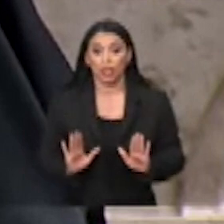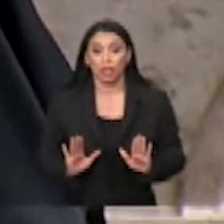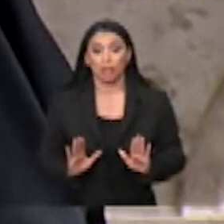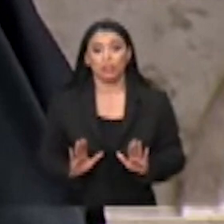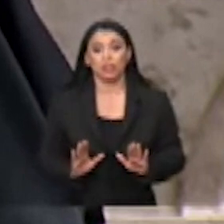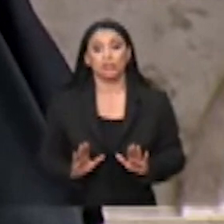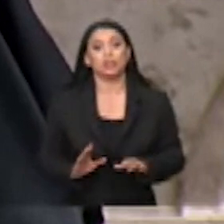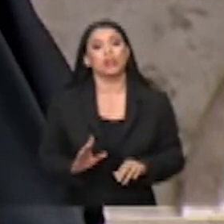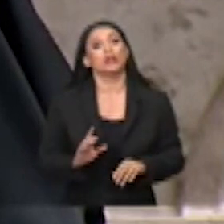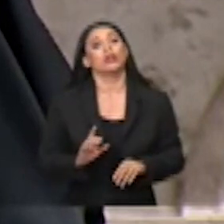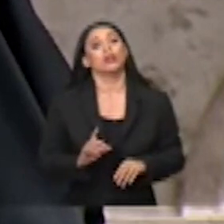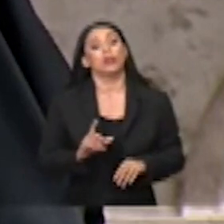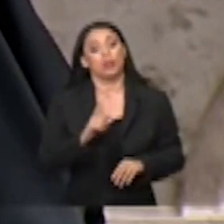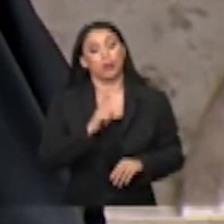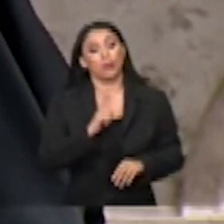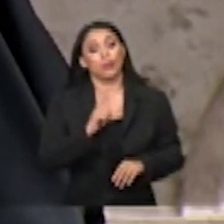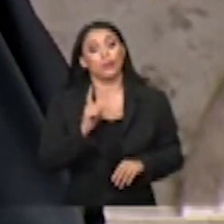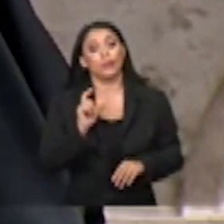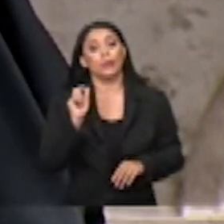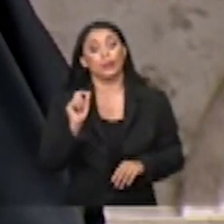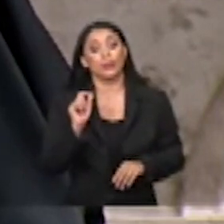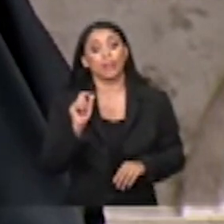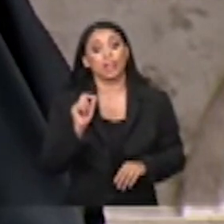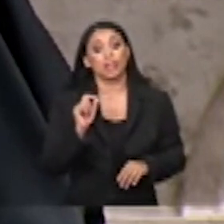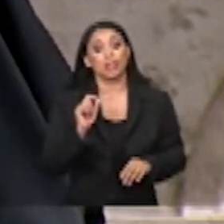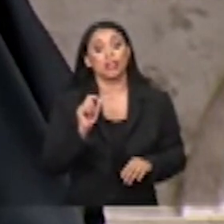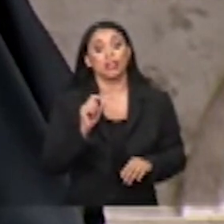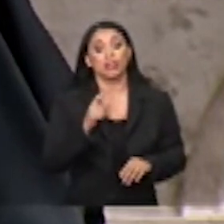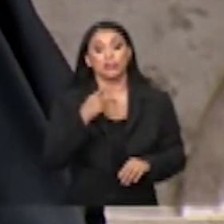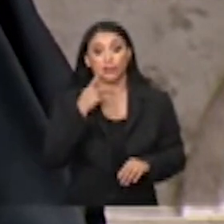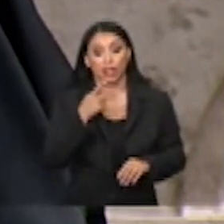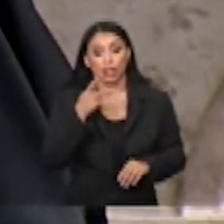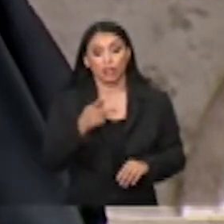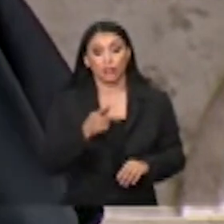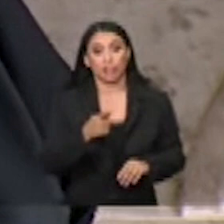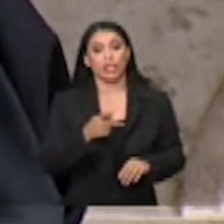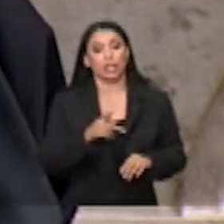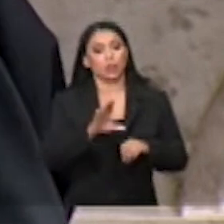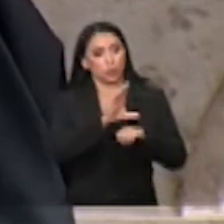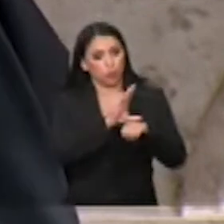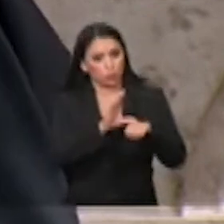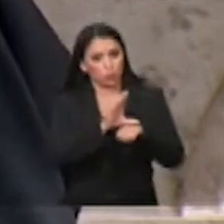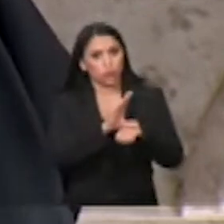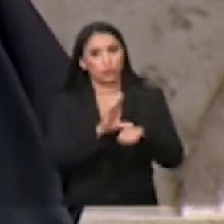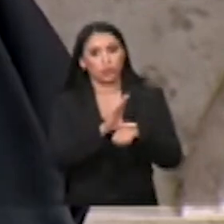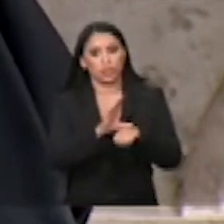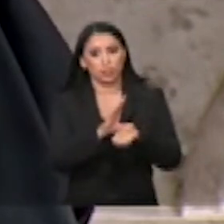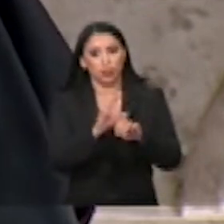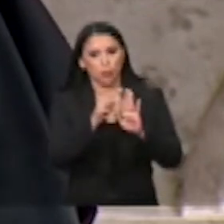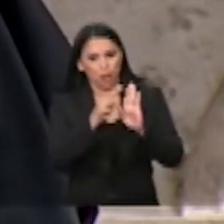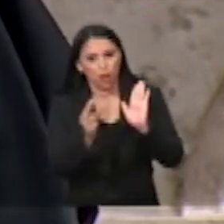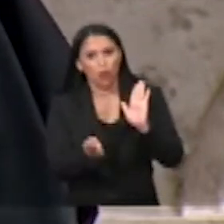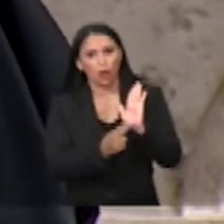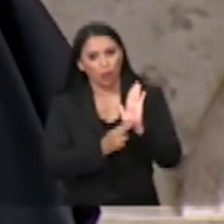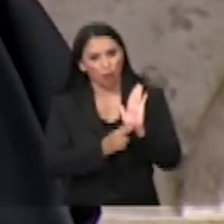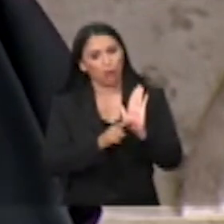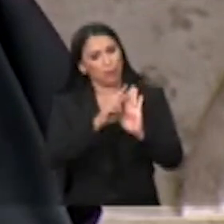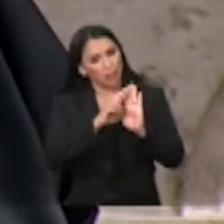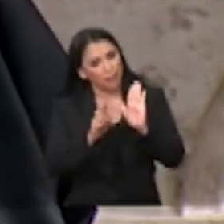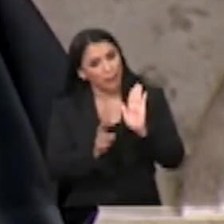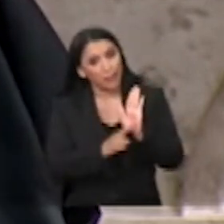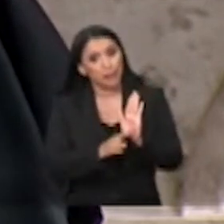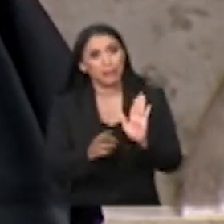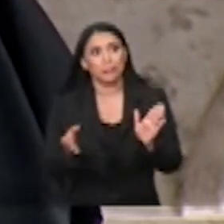doutor Ulisses, a Carta tem sinônimo de Constituição. A Constituição é norma, mas é também